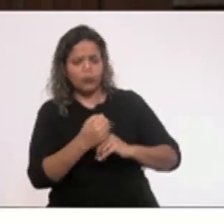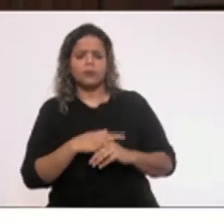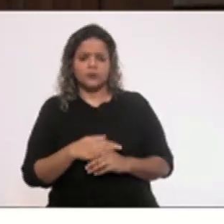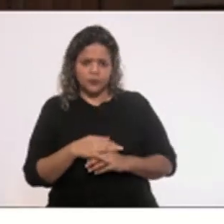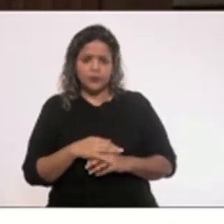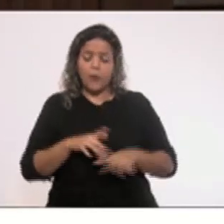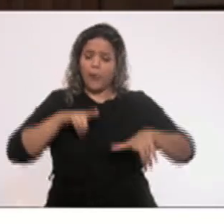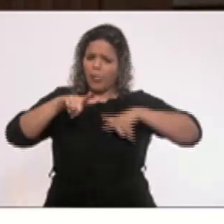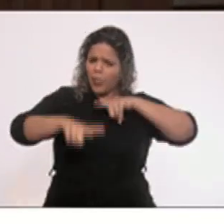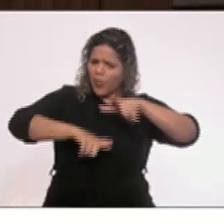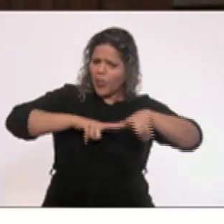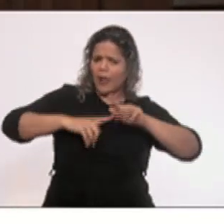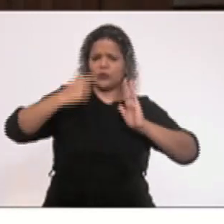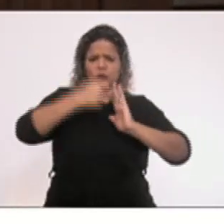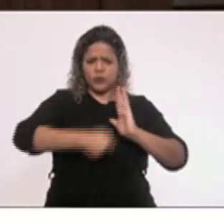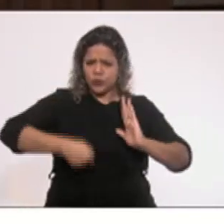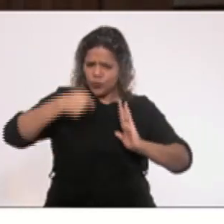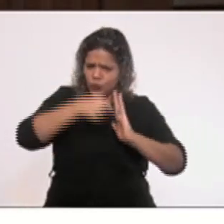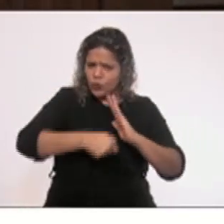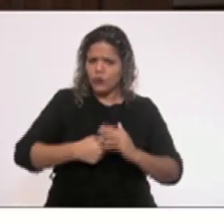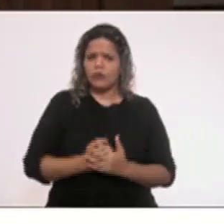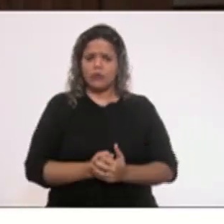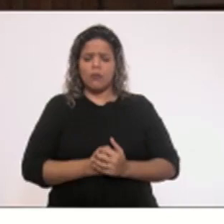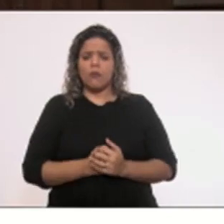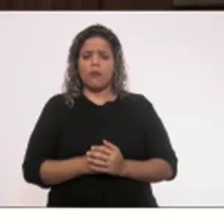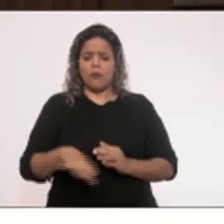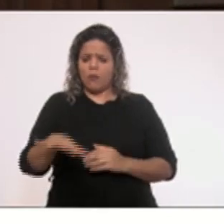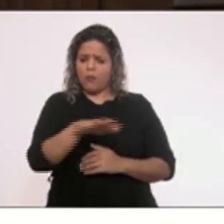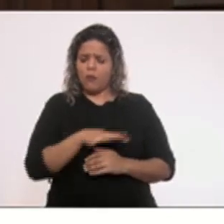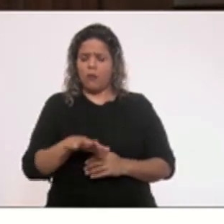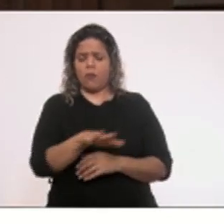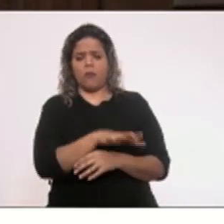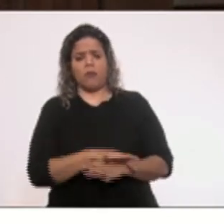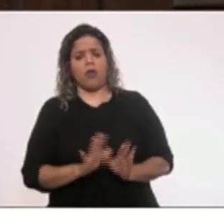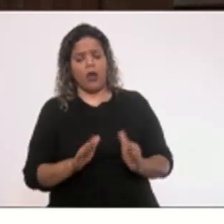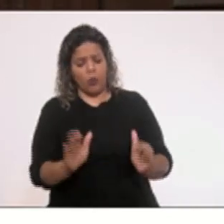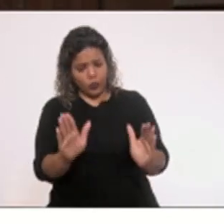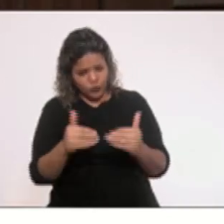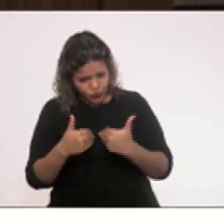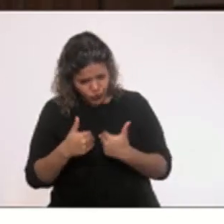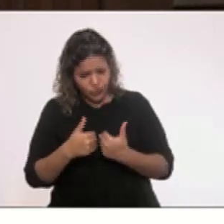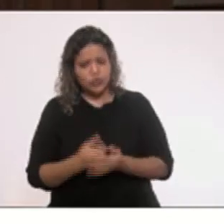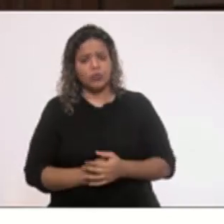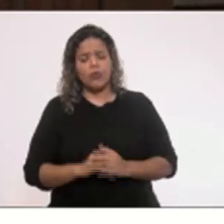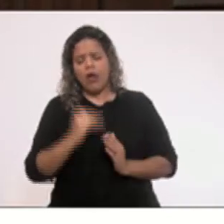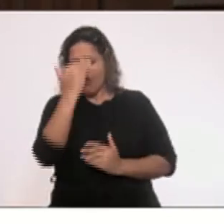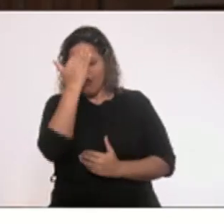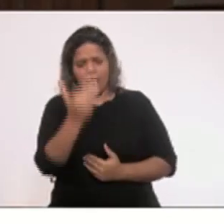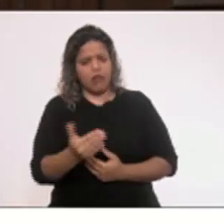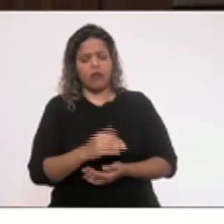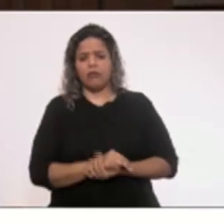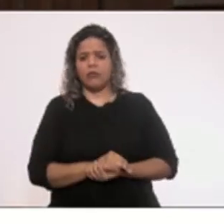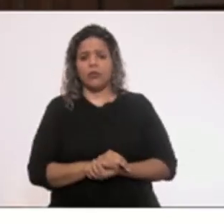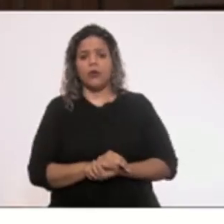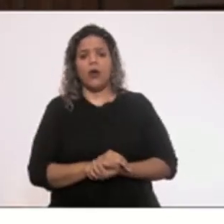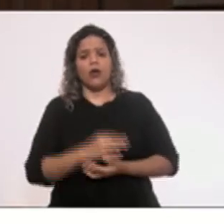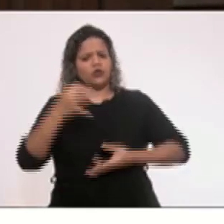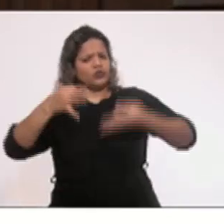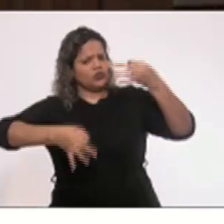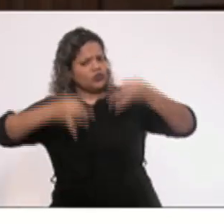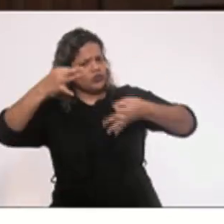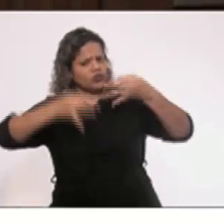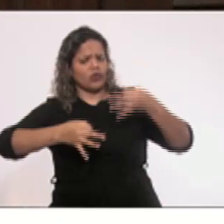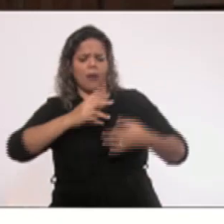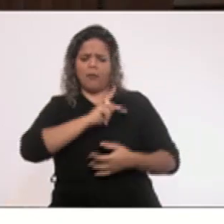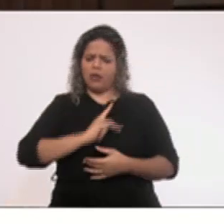que trabalham e lutam pela causa dos autistas. Agradeço ao Judiciário,